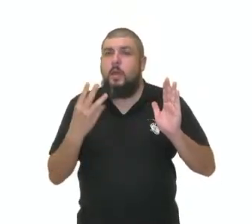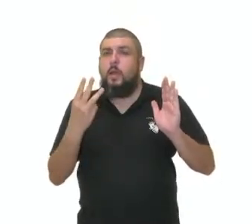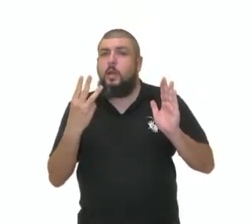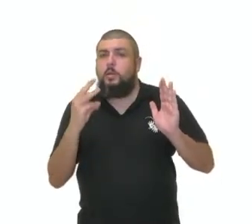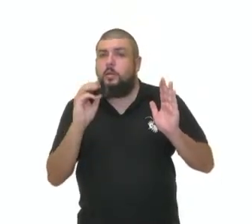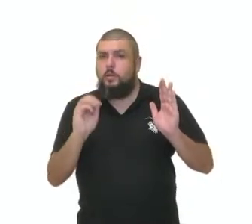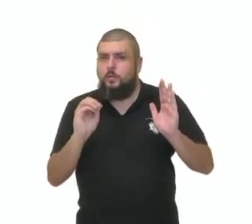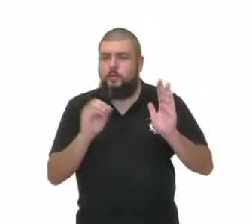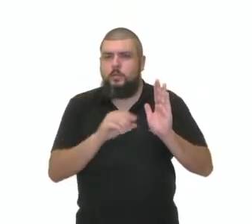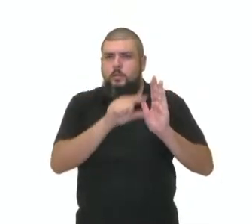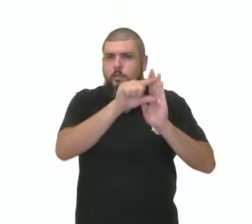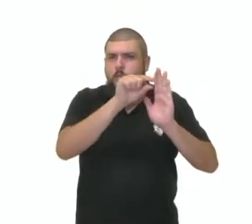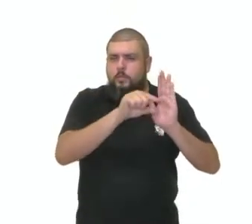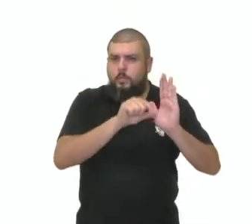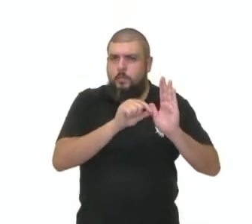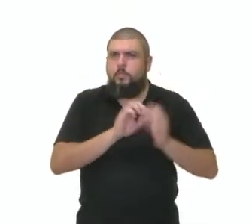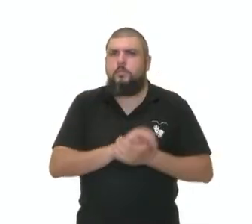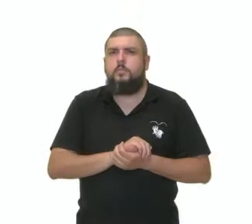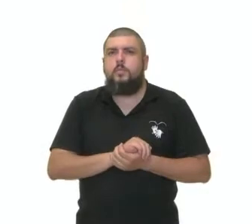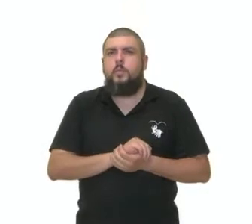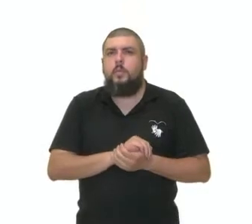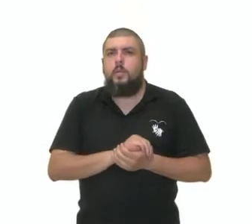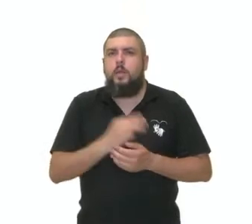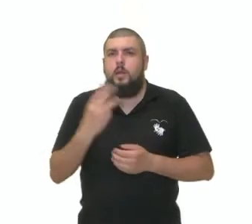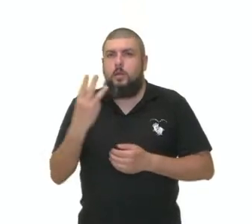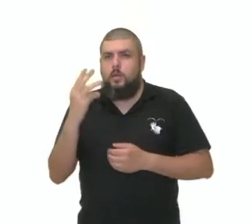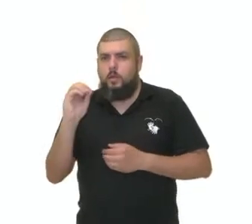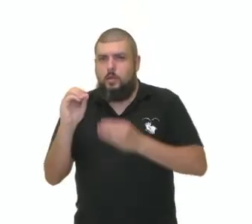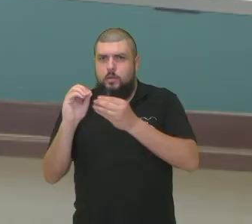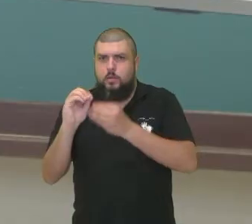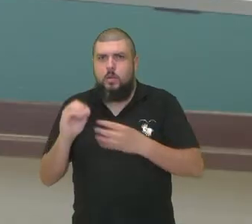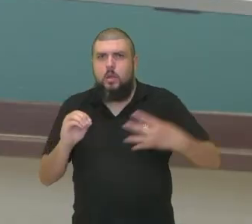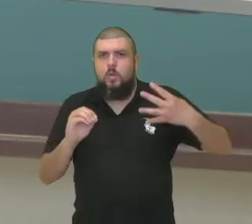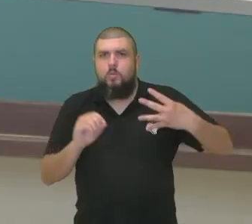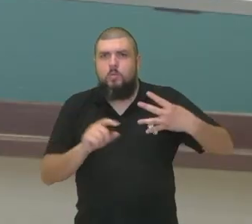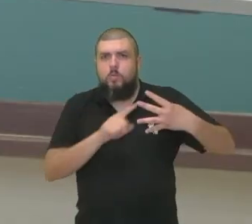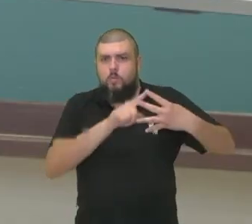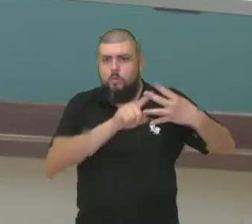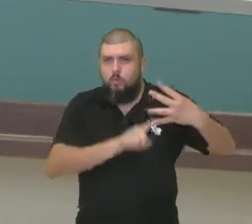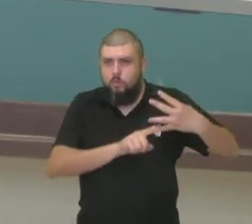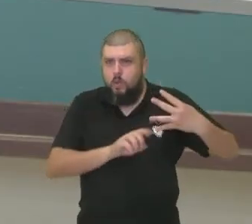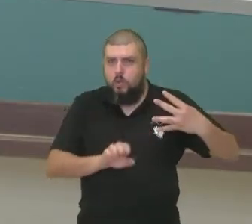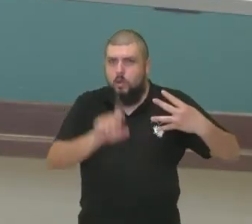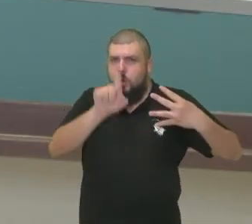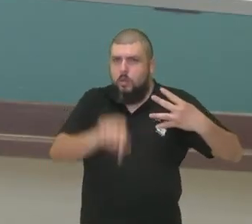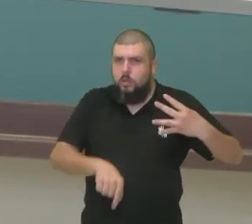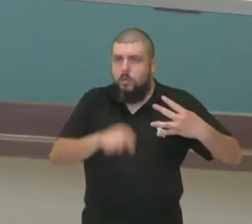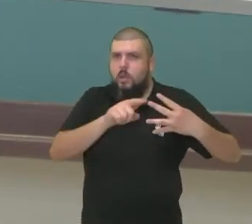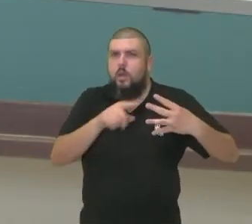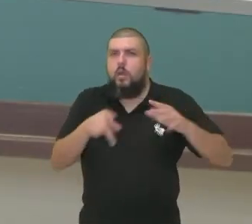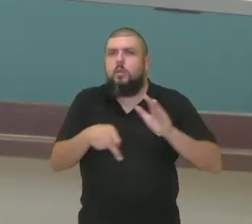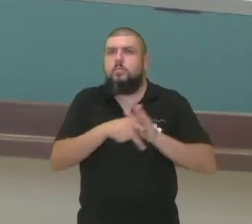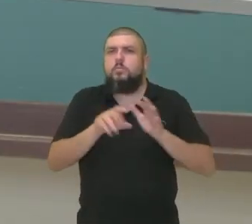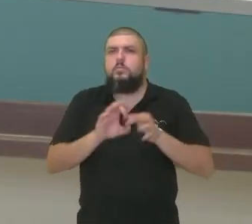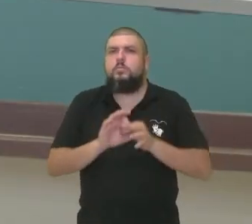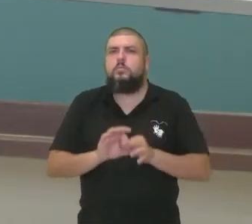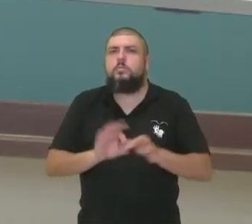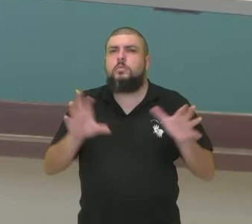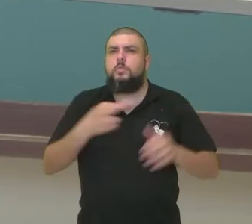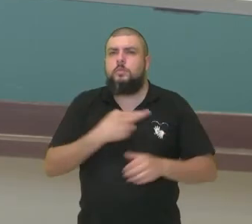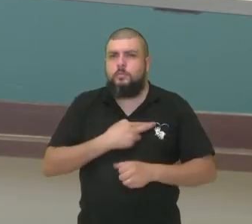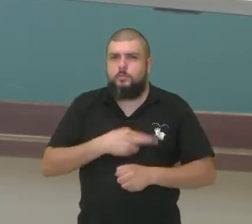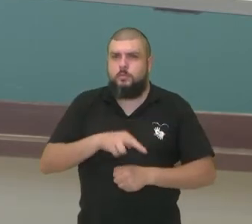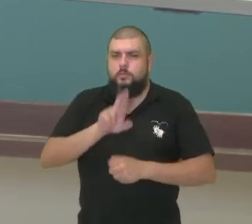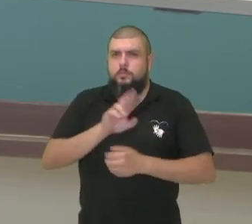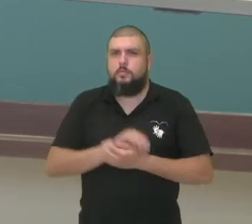declaração. E 4 deles se referem à liberdade religiosa. Ou seja, dos 30 artigos da Declaração Universal dos Direitos